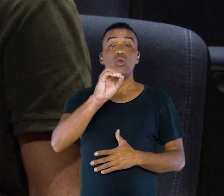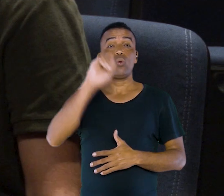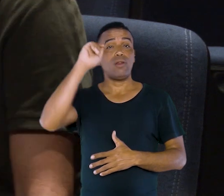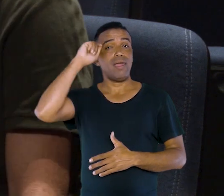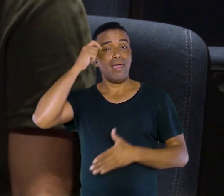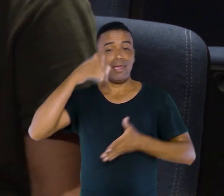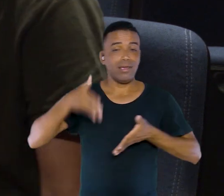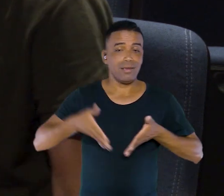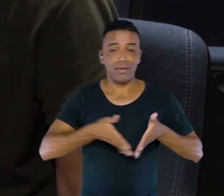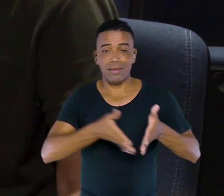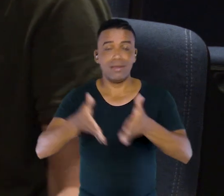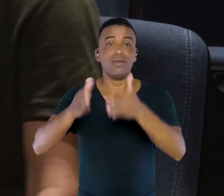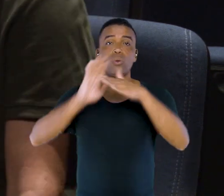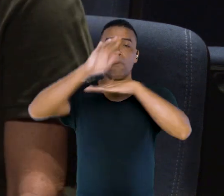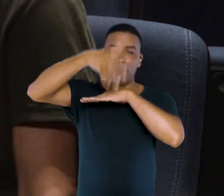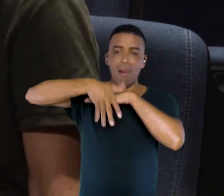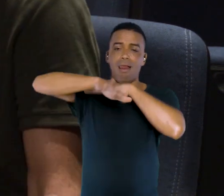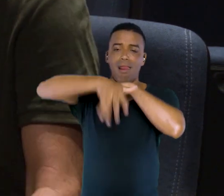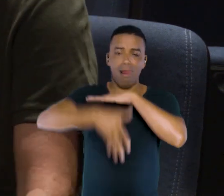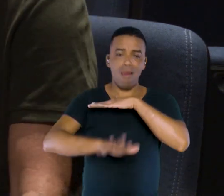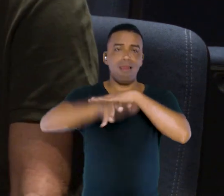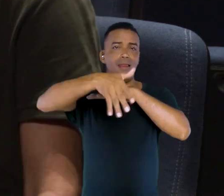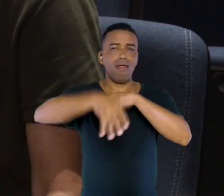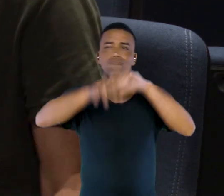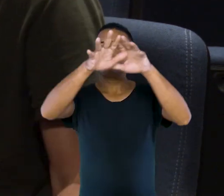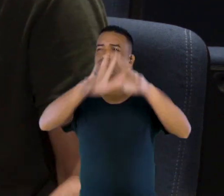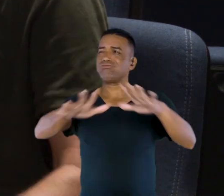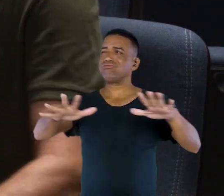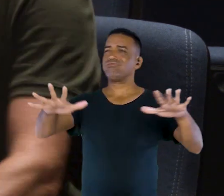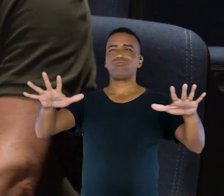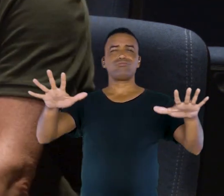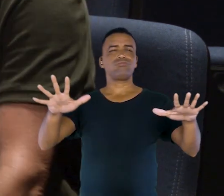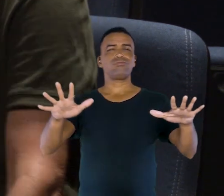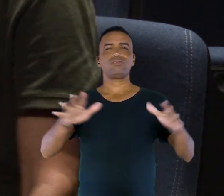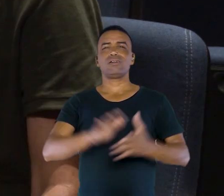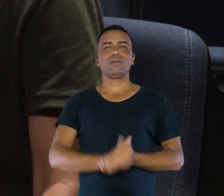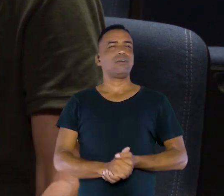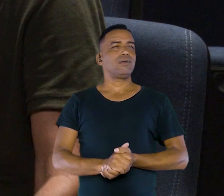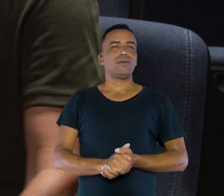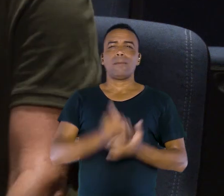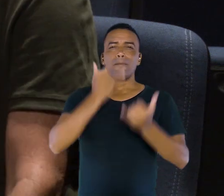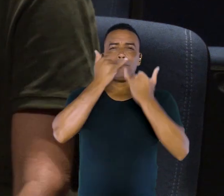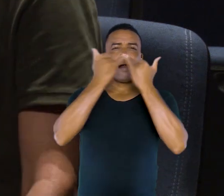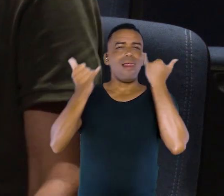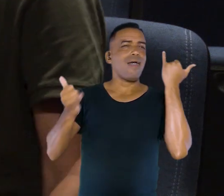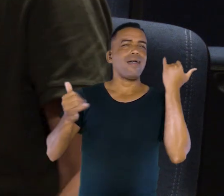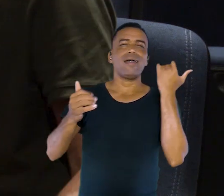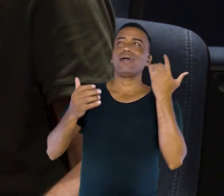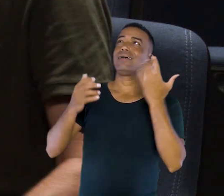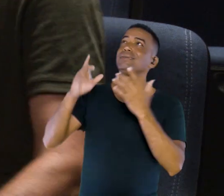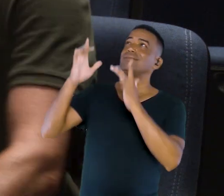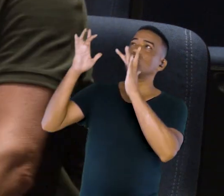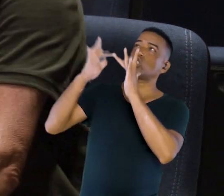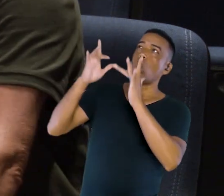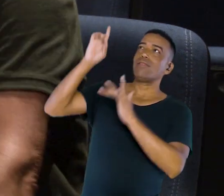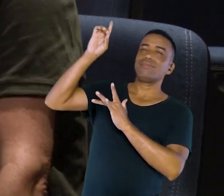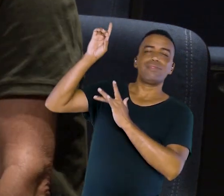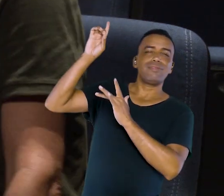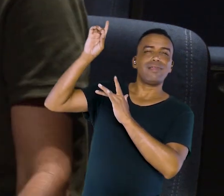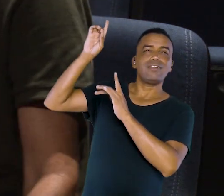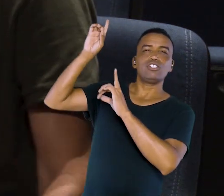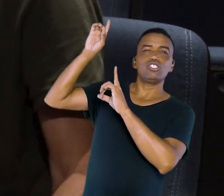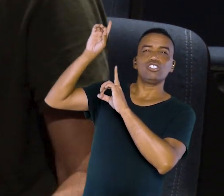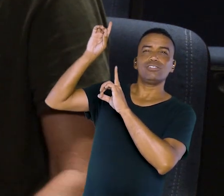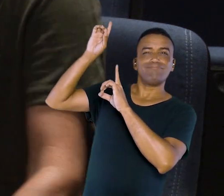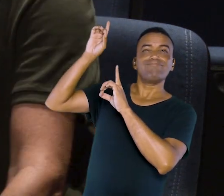as paisagens, as corredeiras. Então, é uma coisa muito divina e merece toda